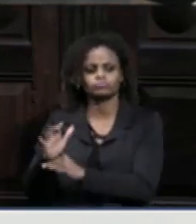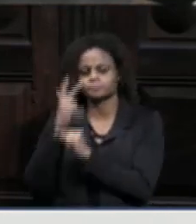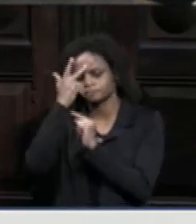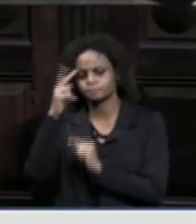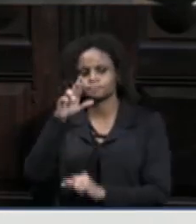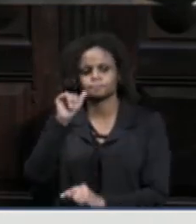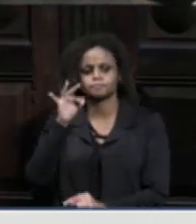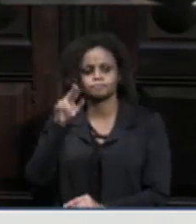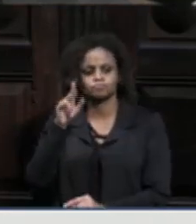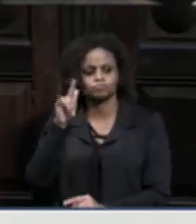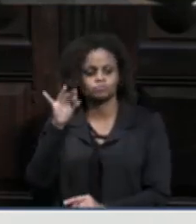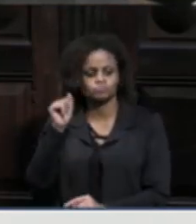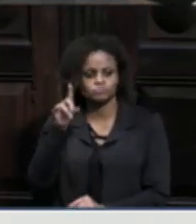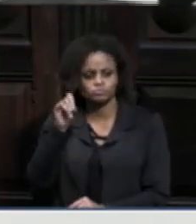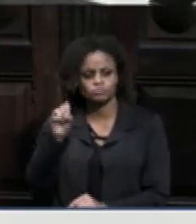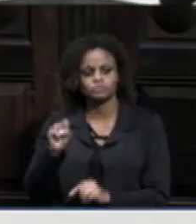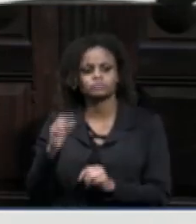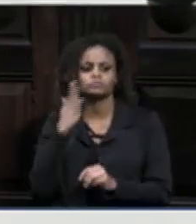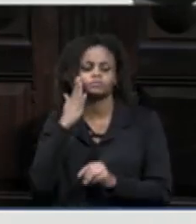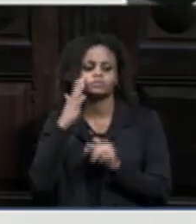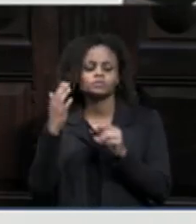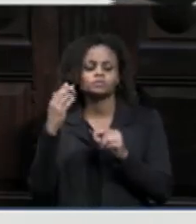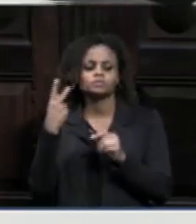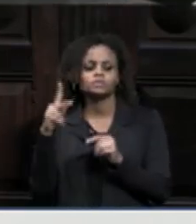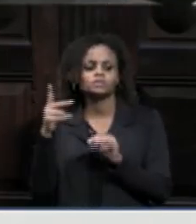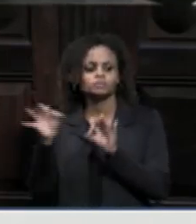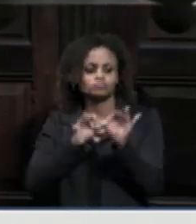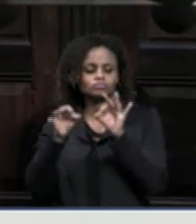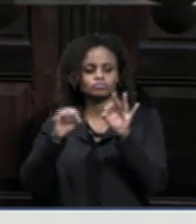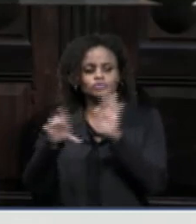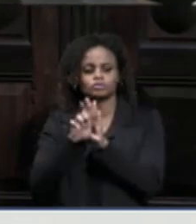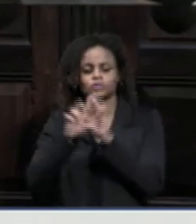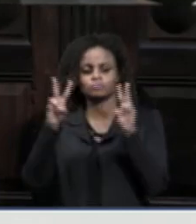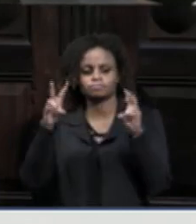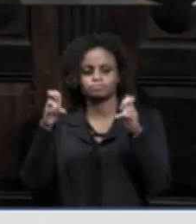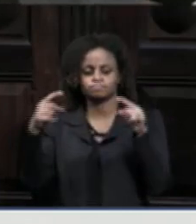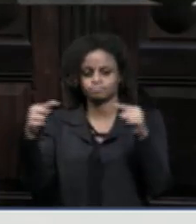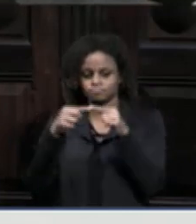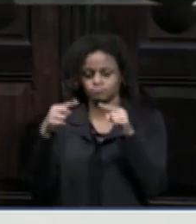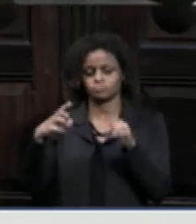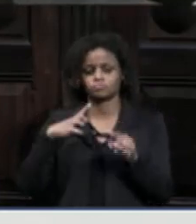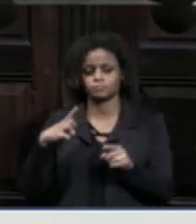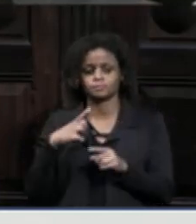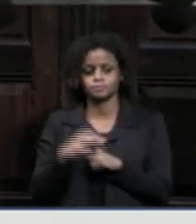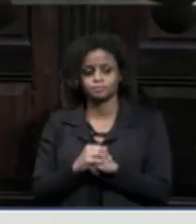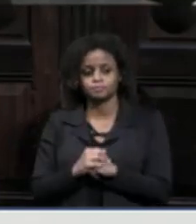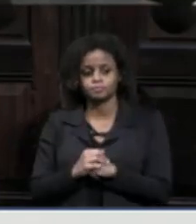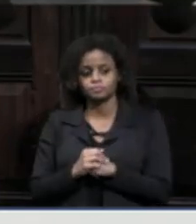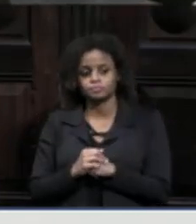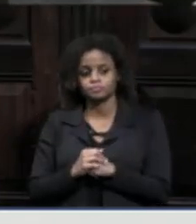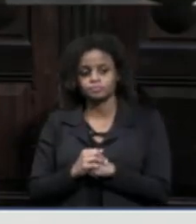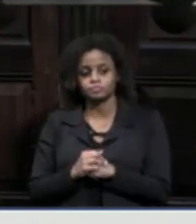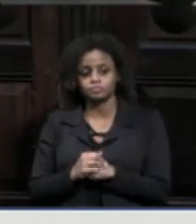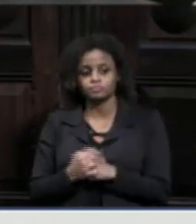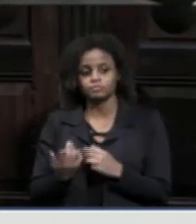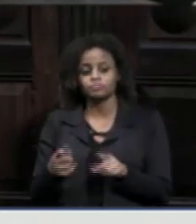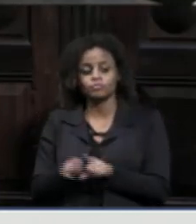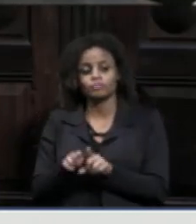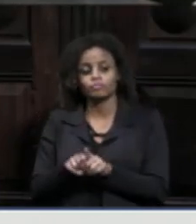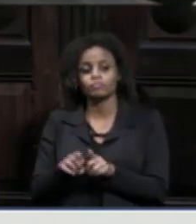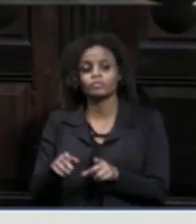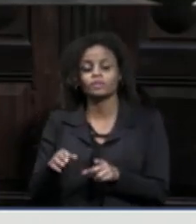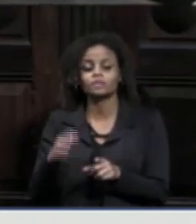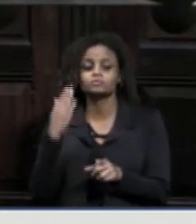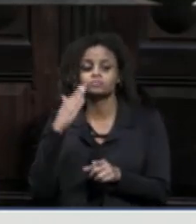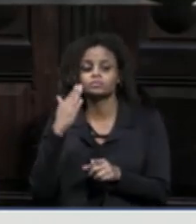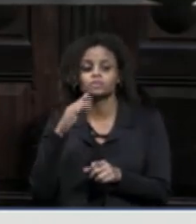também tem projetos relativos a essa matéria. E essa casa vai precisar, em breve, se debruçar sobre a questão daqueles que estão em situação de